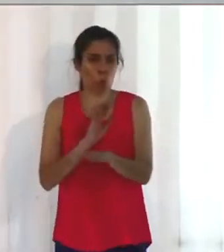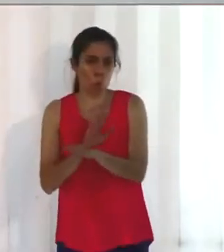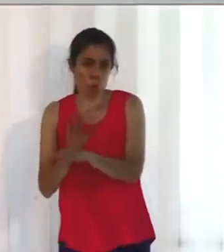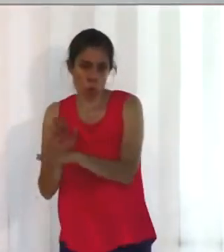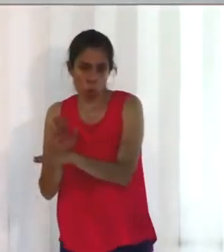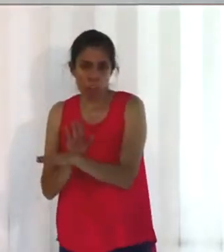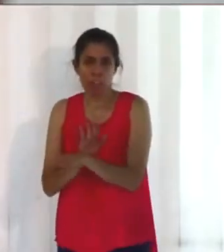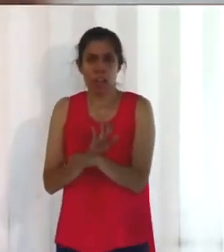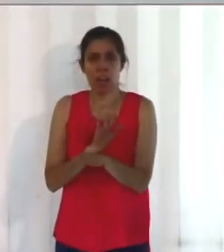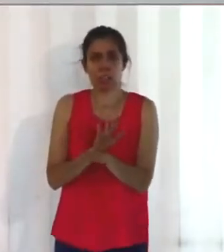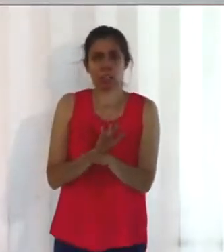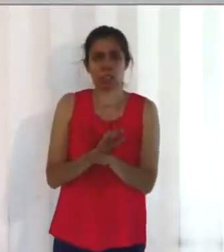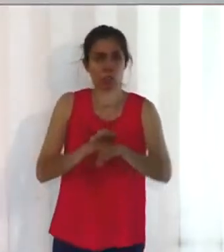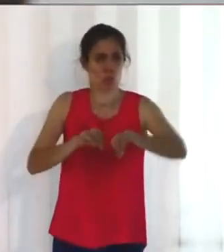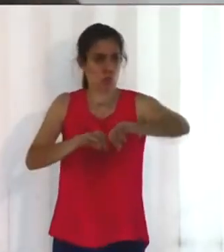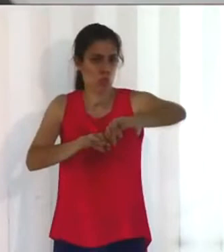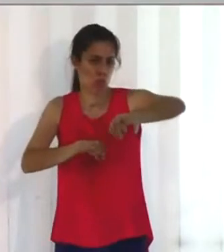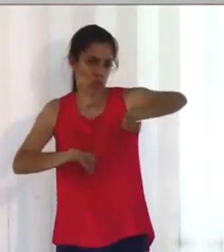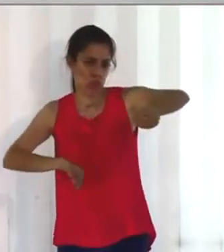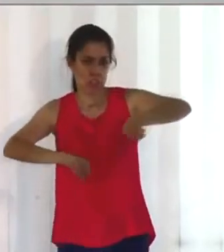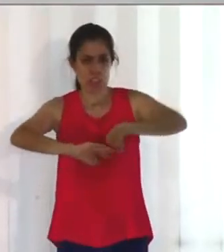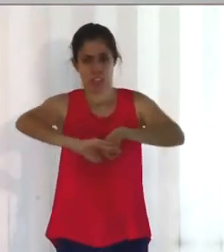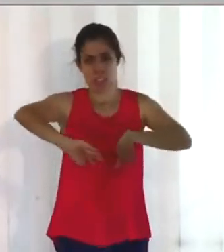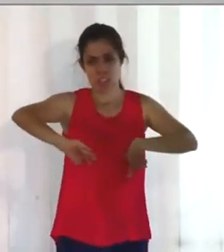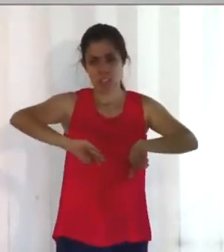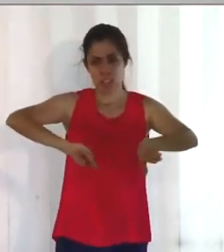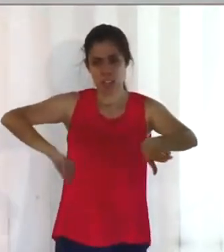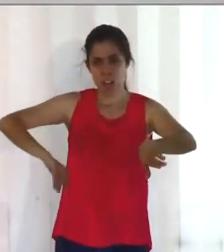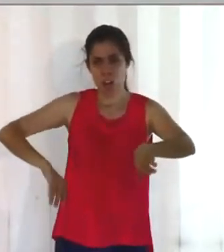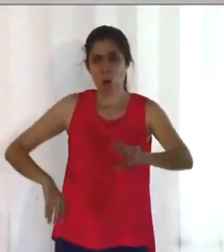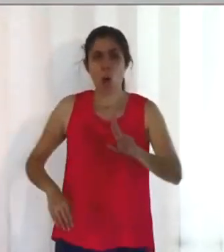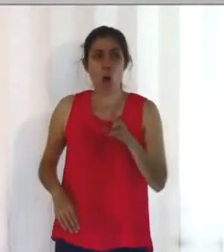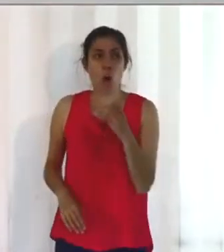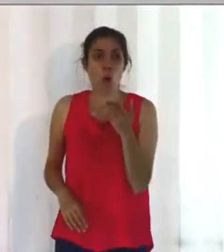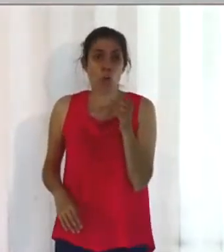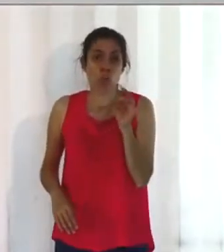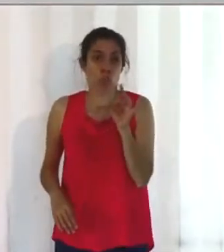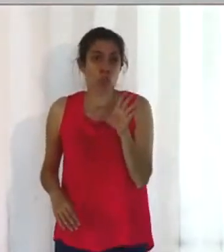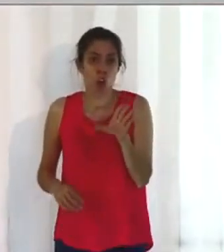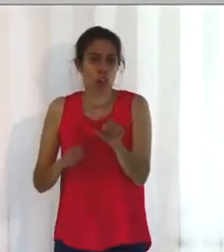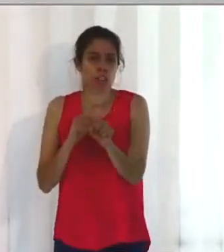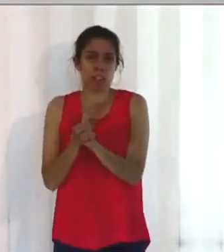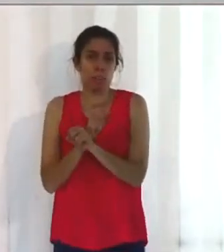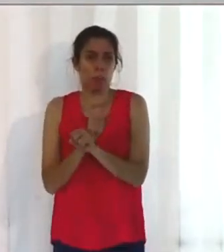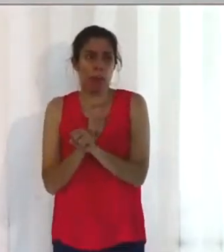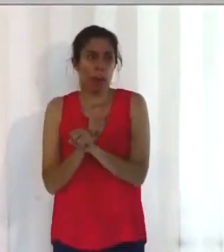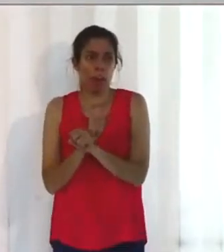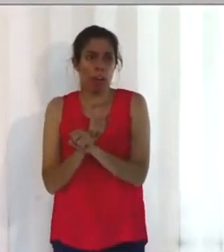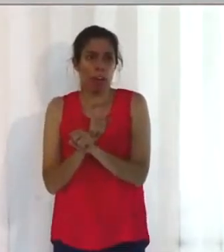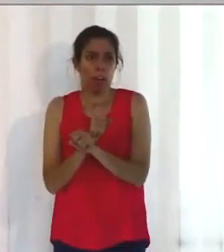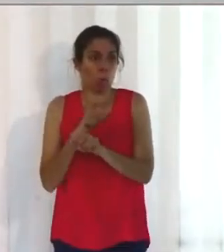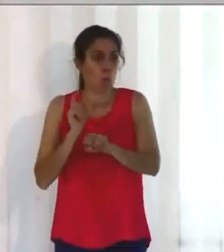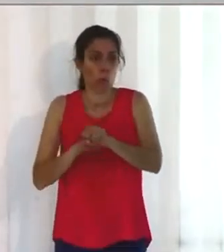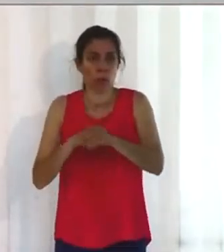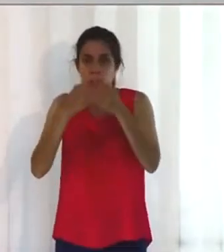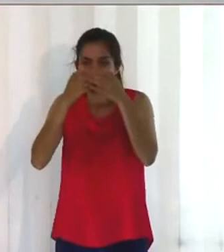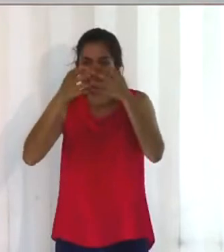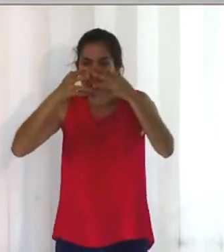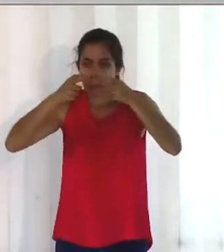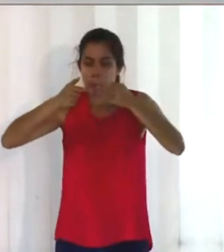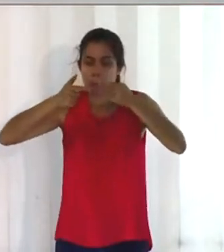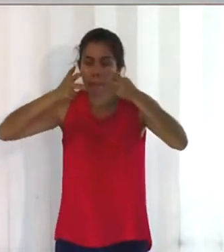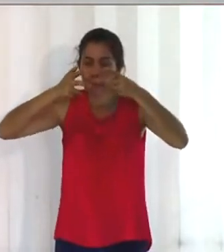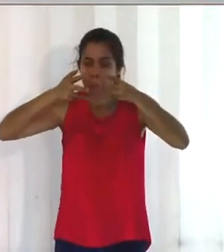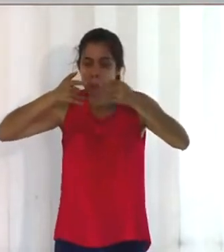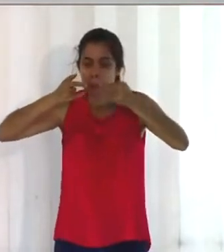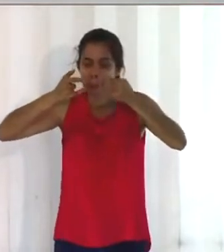em cima dela e falar, nunca mais colocarei máscara? Será que esse é o aprendizado? Será que nós vamos